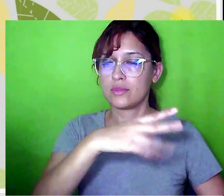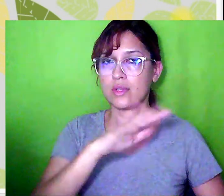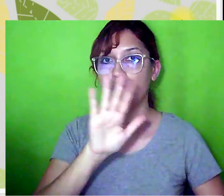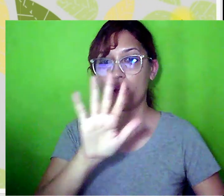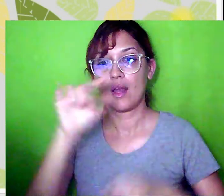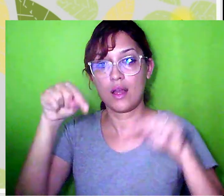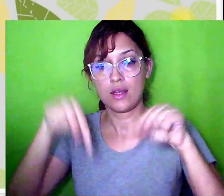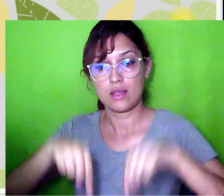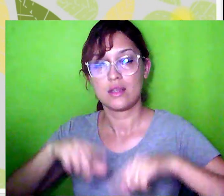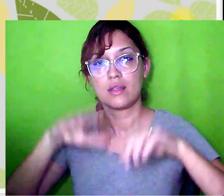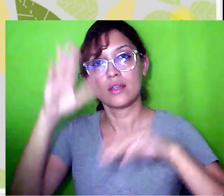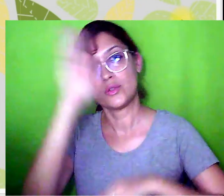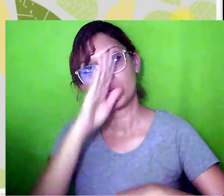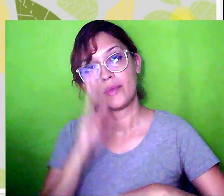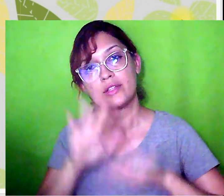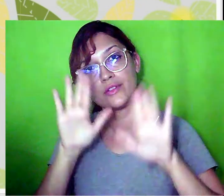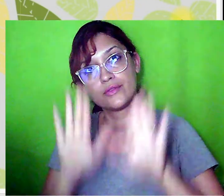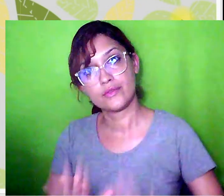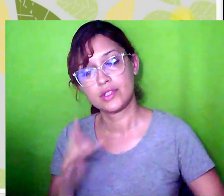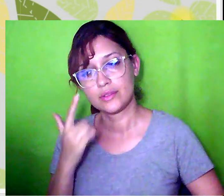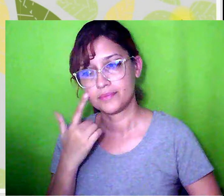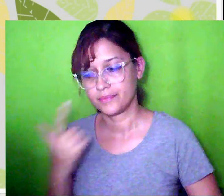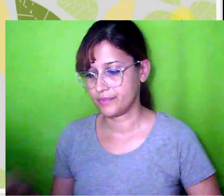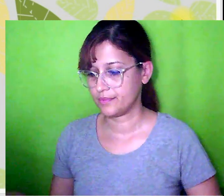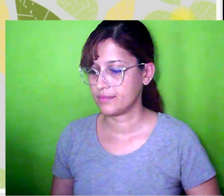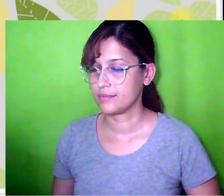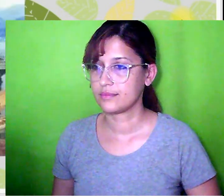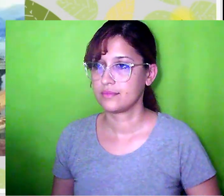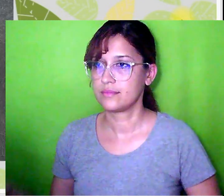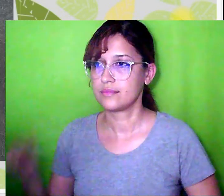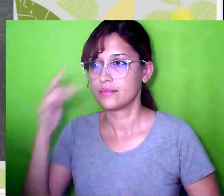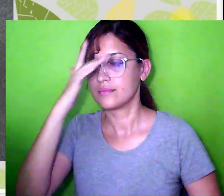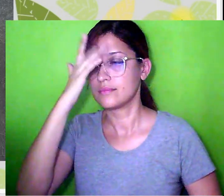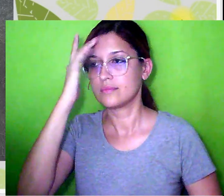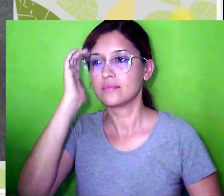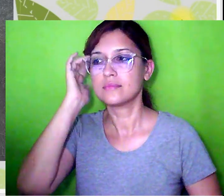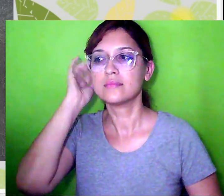retornou a Portugal, mas deixou aqui no Brasil